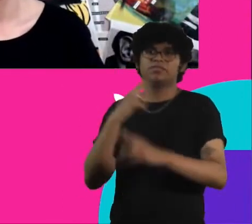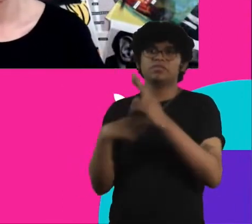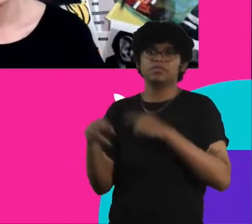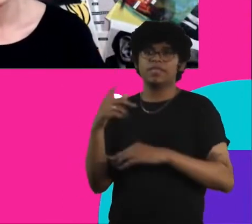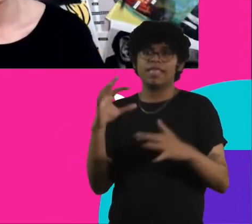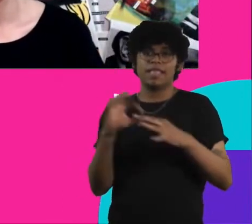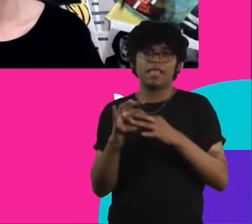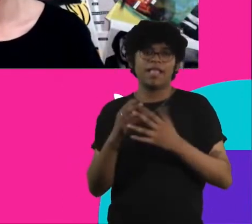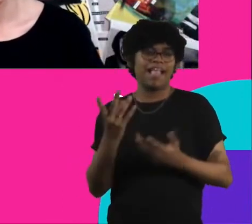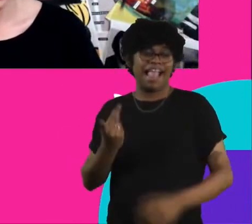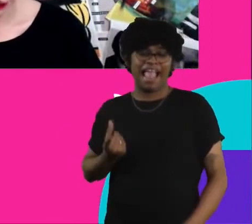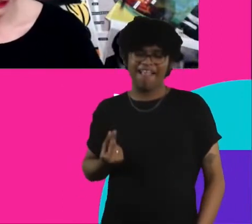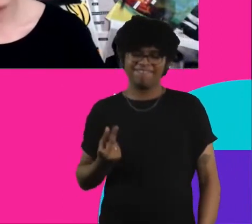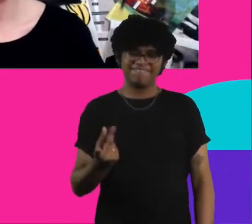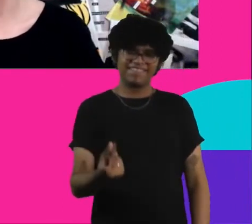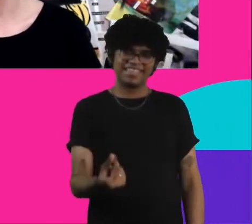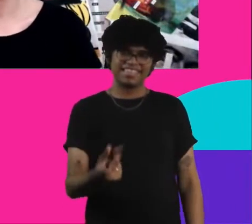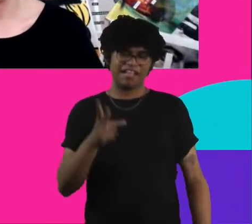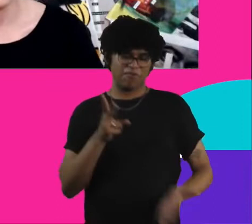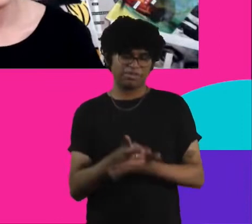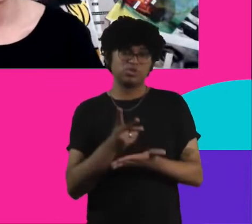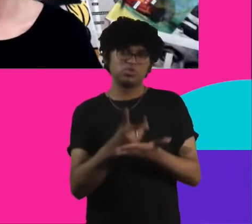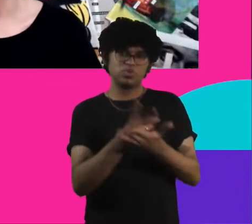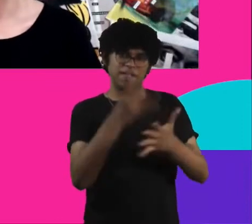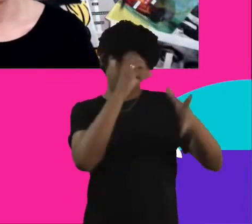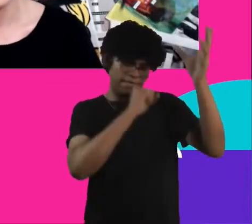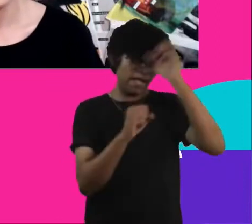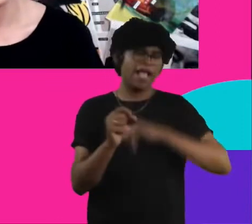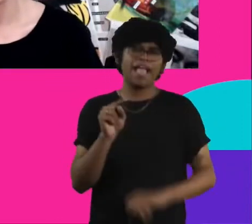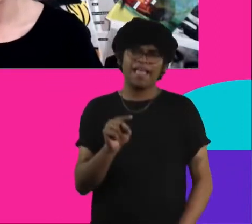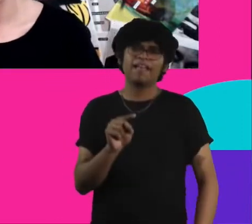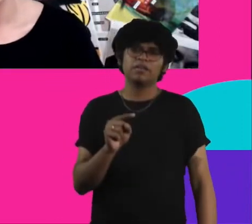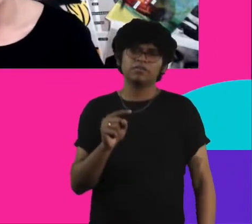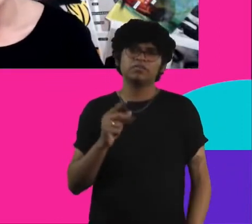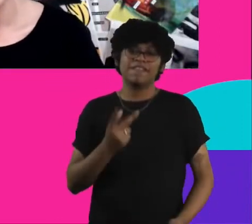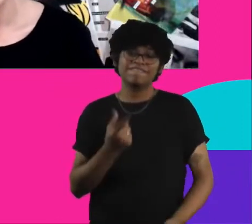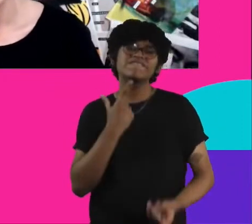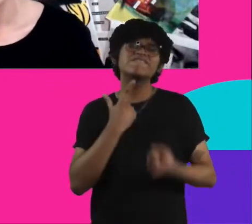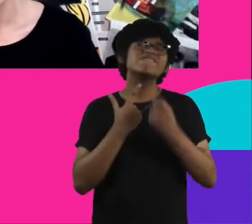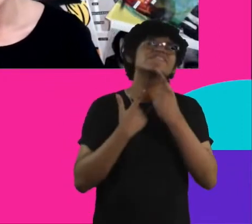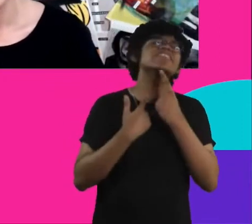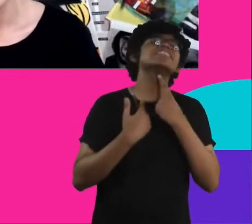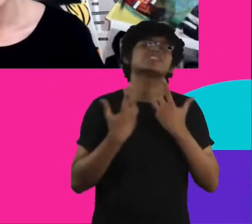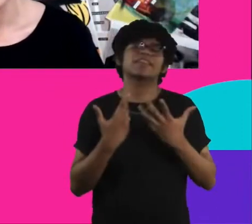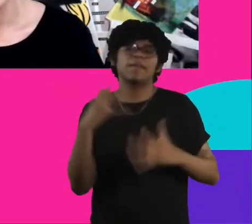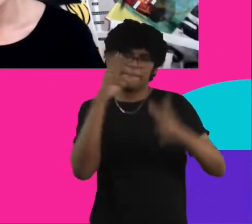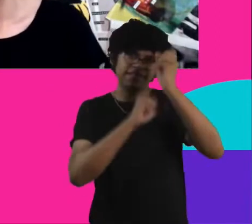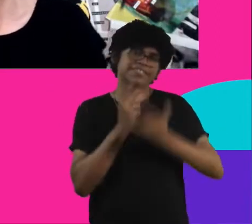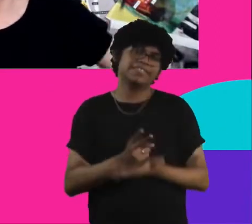de lifelong learning, aprendizagem contínua. É um pouco dessa eterna Perfeito. vontade de estar sempre aprendendo.